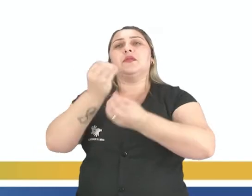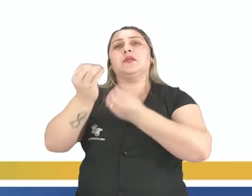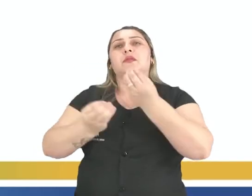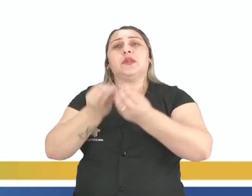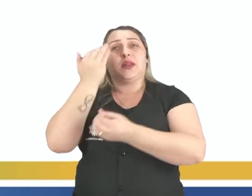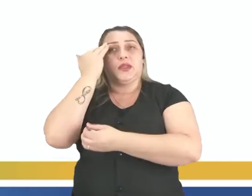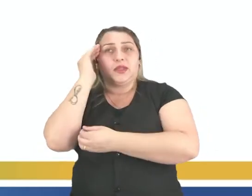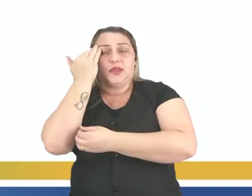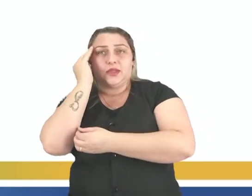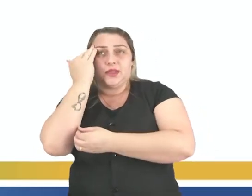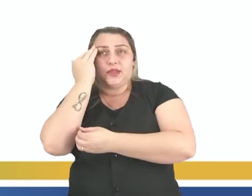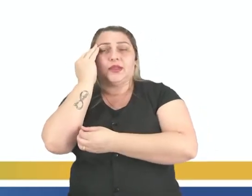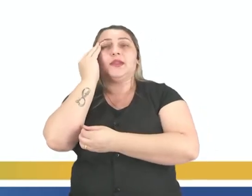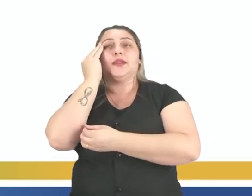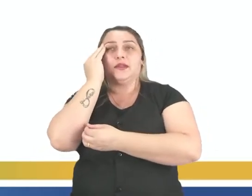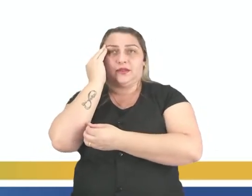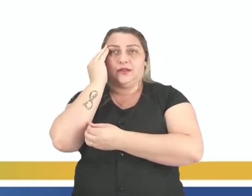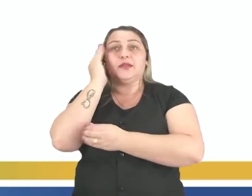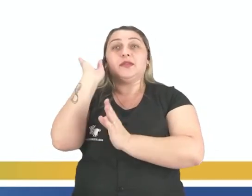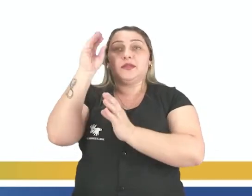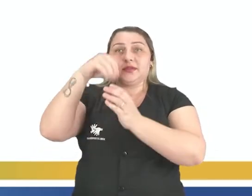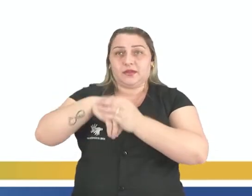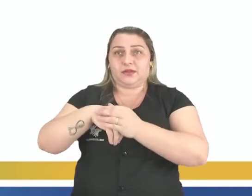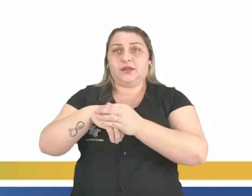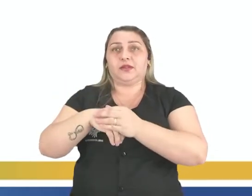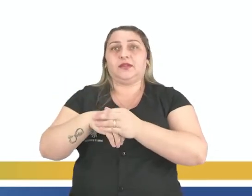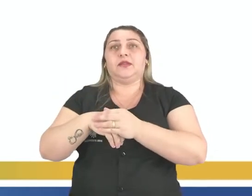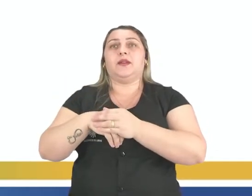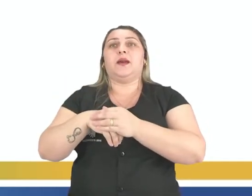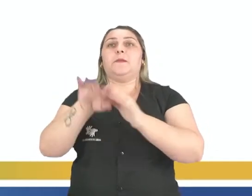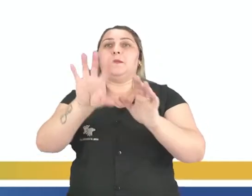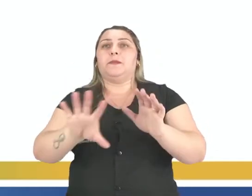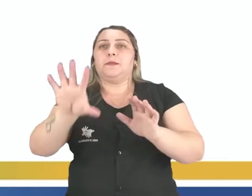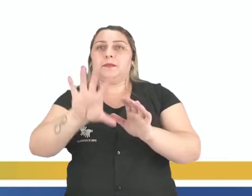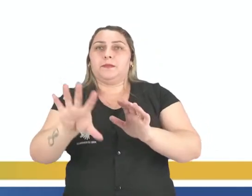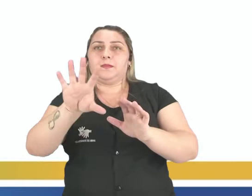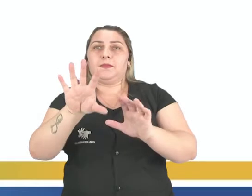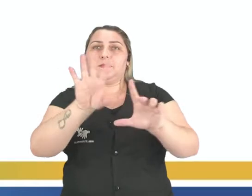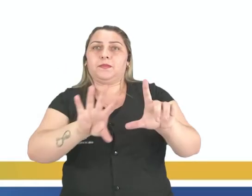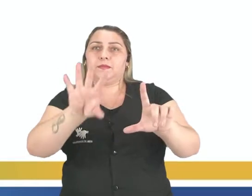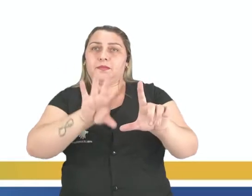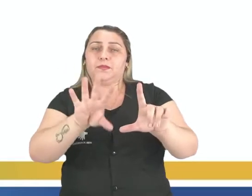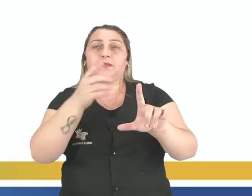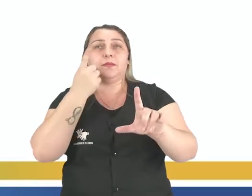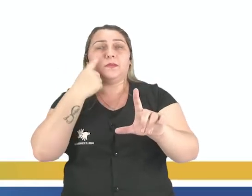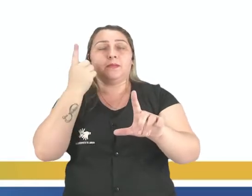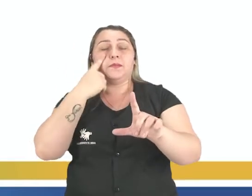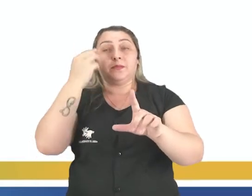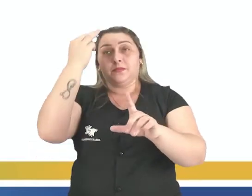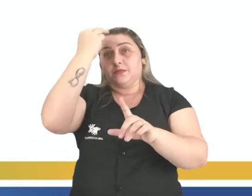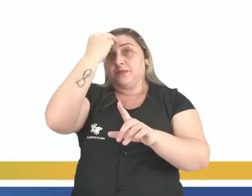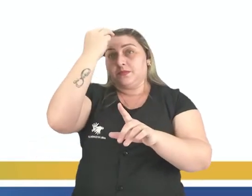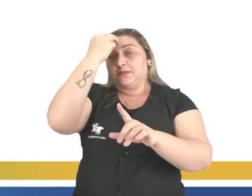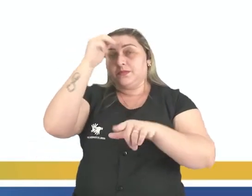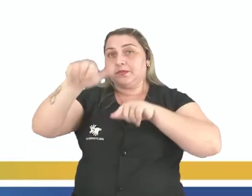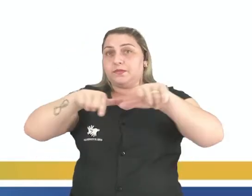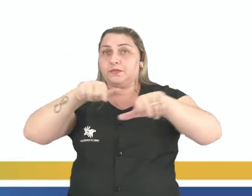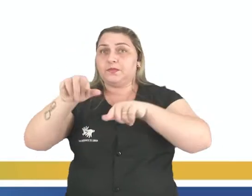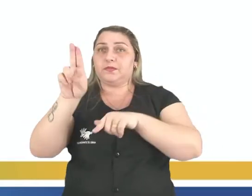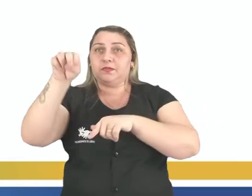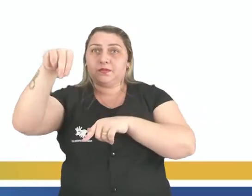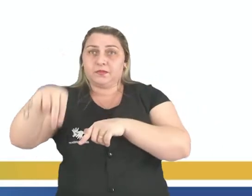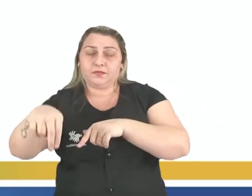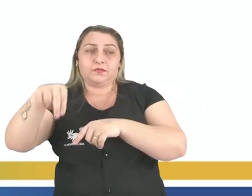a pessoa que entende esses processos internos relativos à máquina digital. Então, em relação à memória, a gente trabalha, né, com